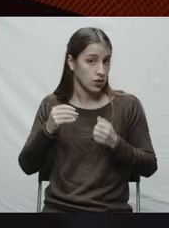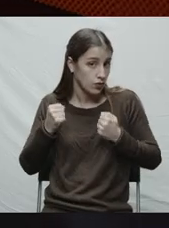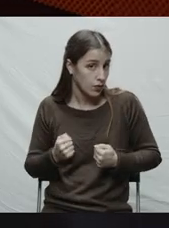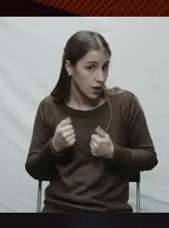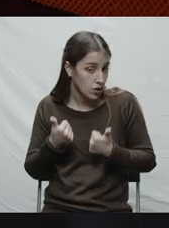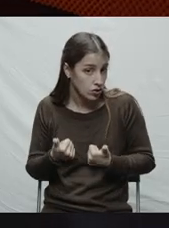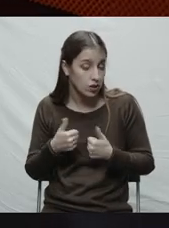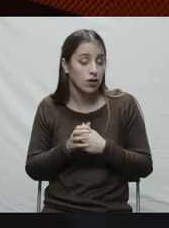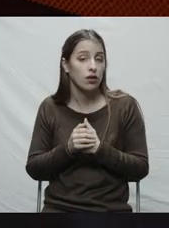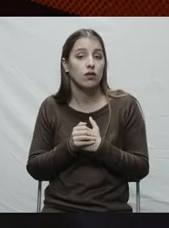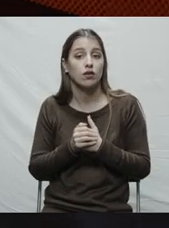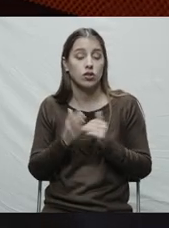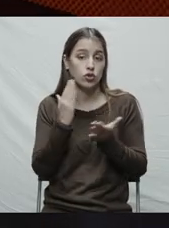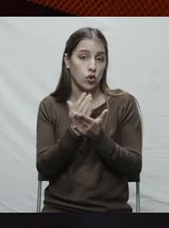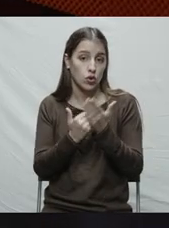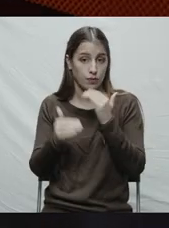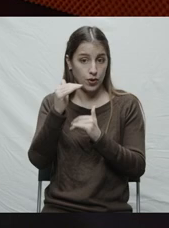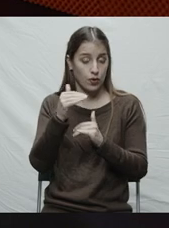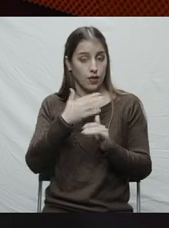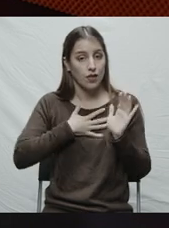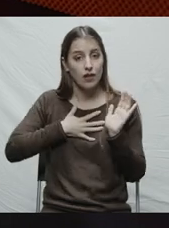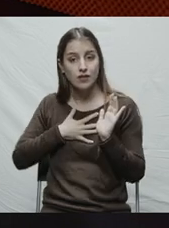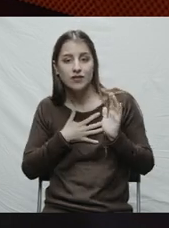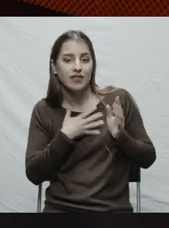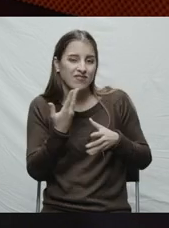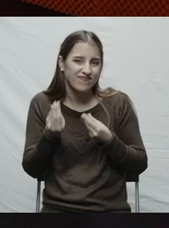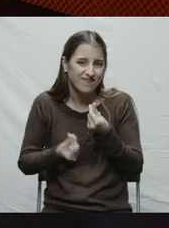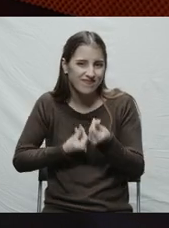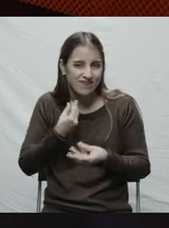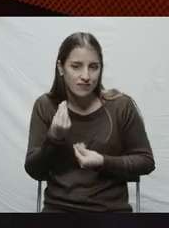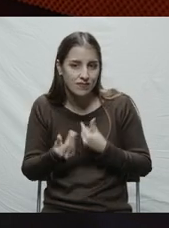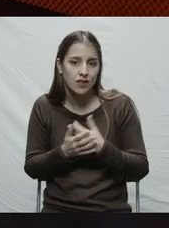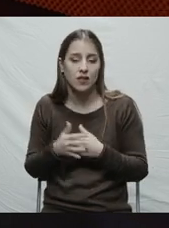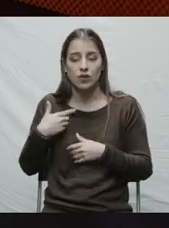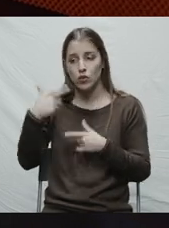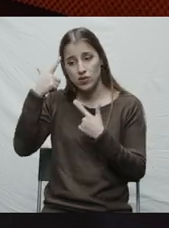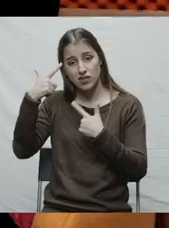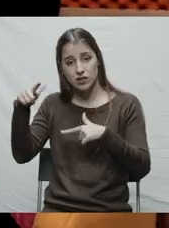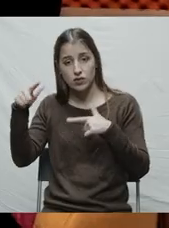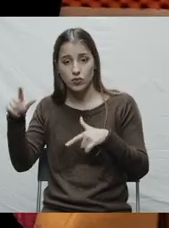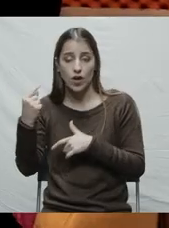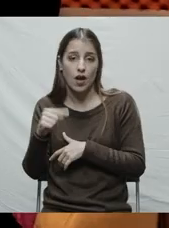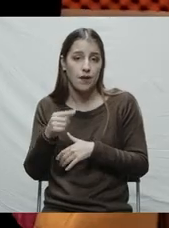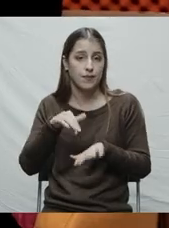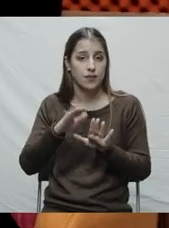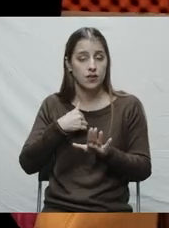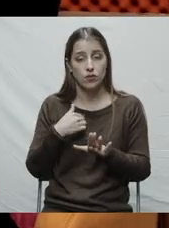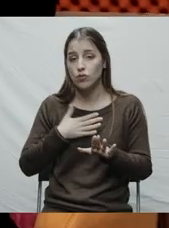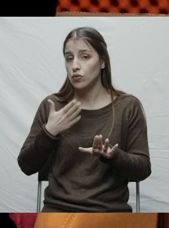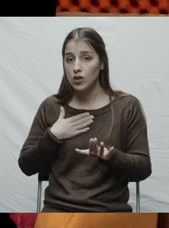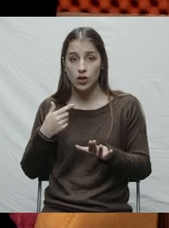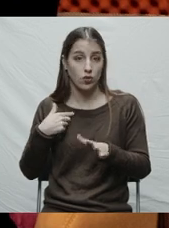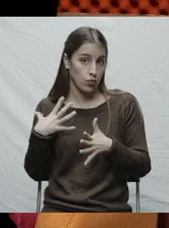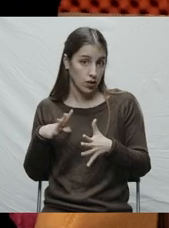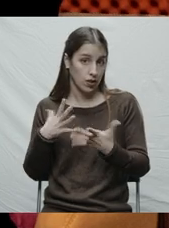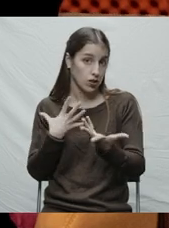na altura, a Escola Superior de Dança, dado que eu também já tinha um percurso universitário, portanto não era propriamente a licenciatura que eu queria, era mais estar em contacto com artistas,